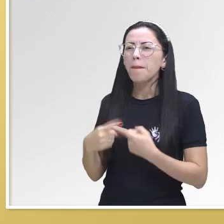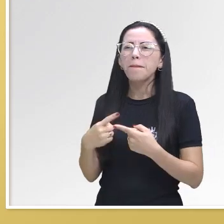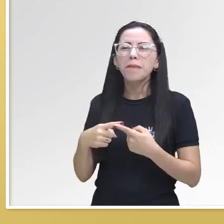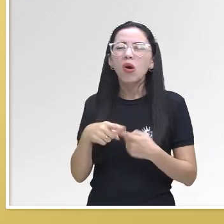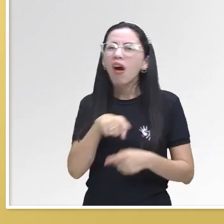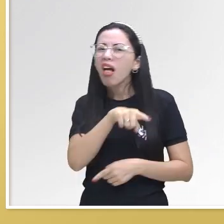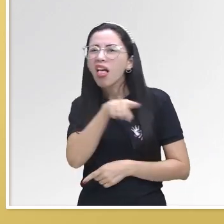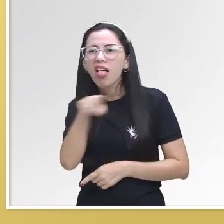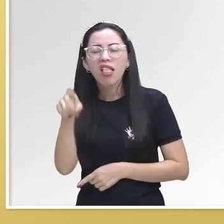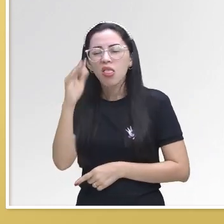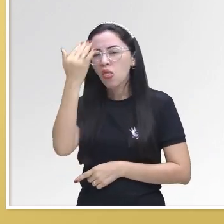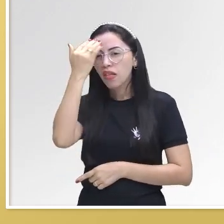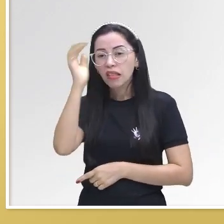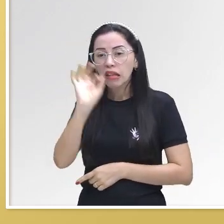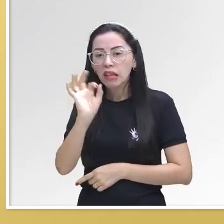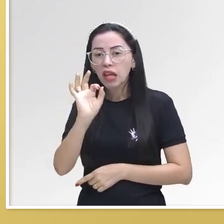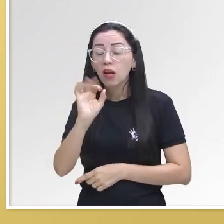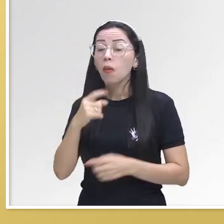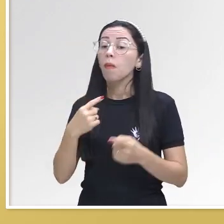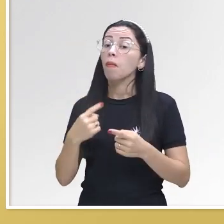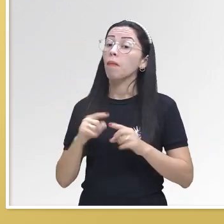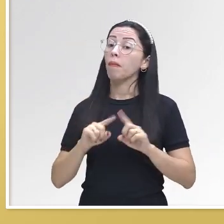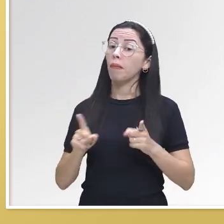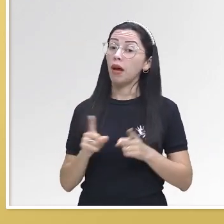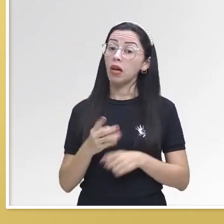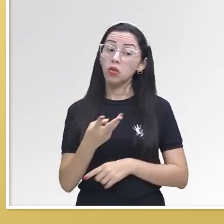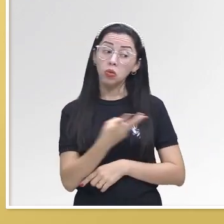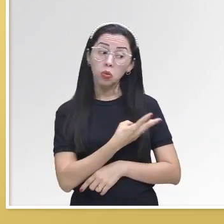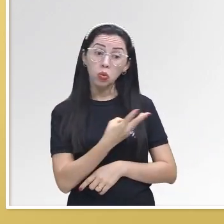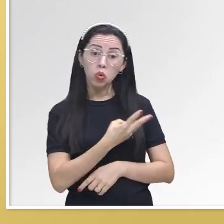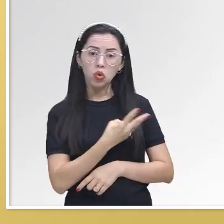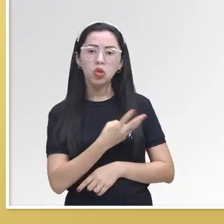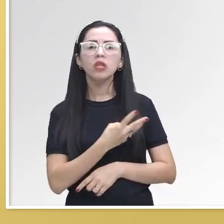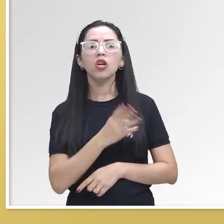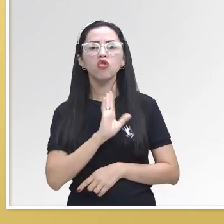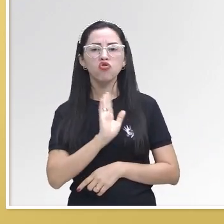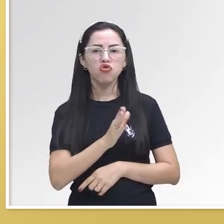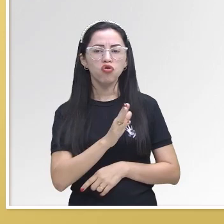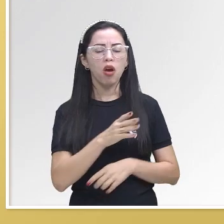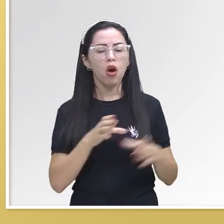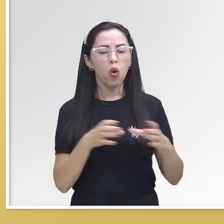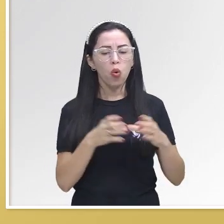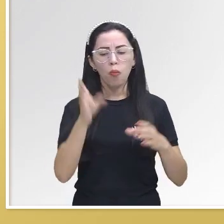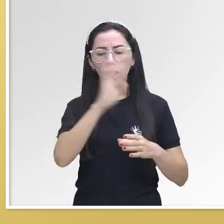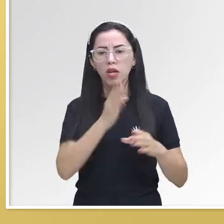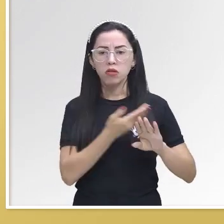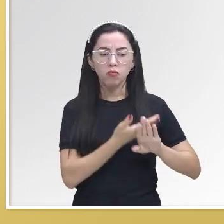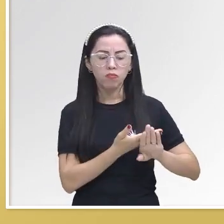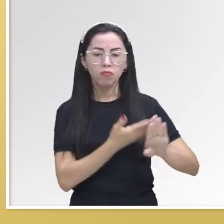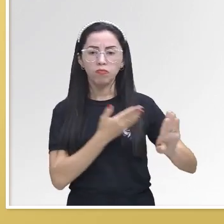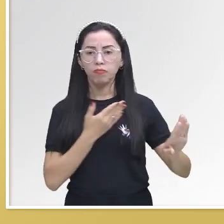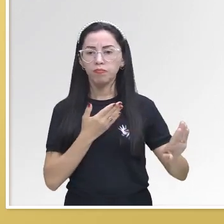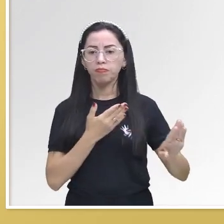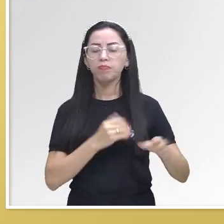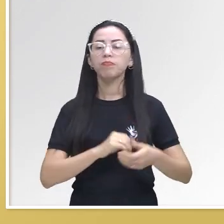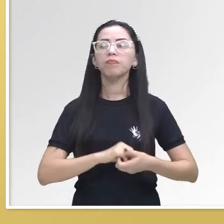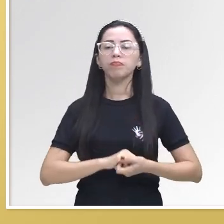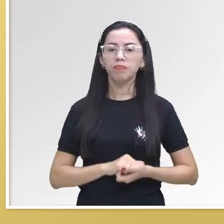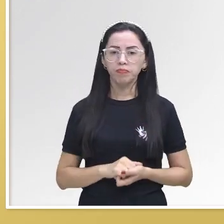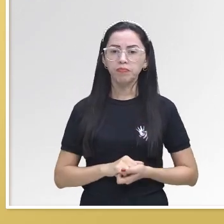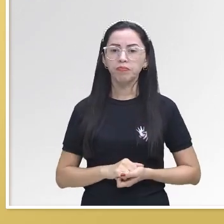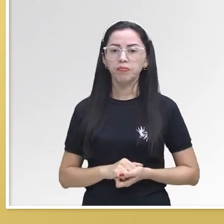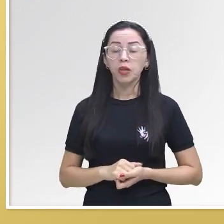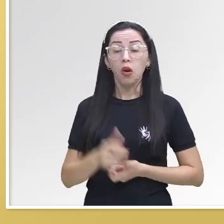brincadeira. Os 3 garotos que praticaram o ato foram afastados da seleção. A Confederação Brasileira